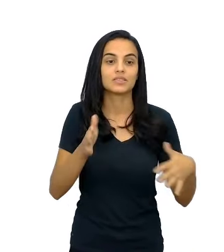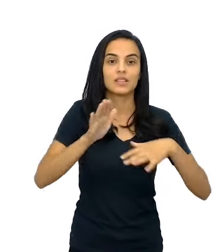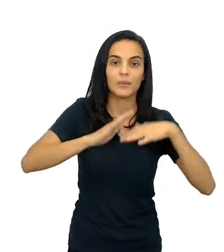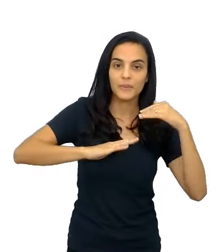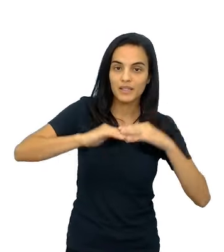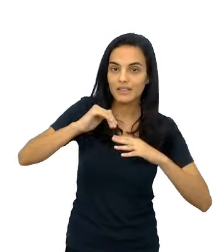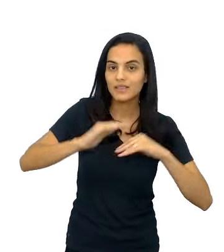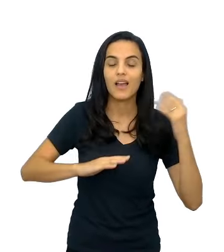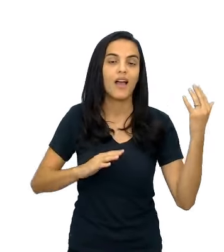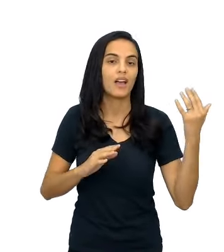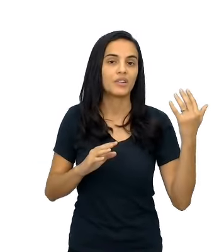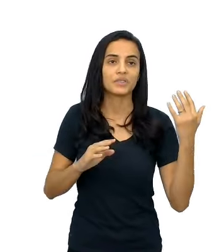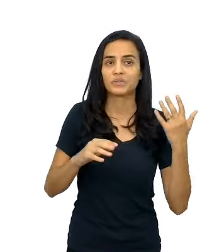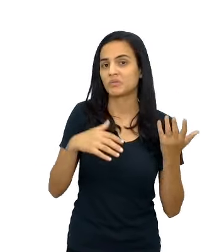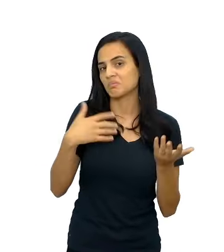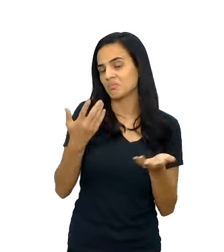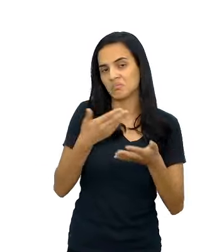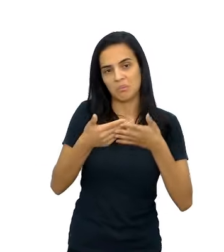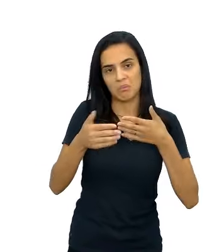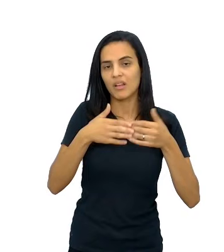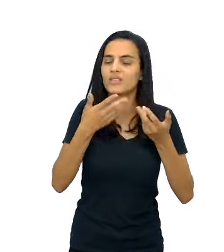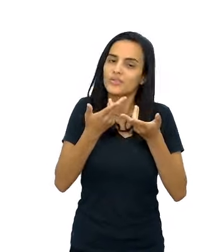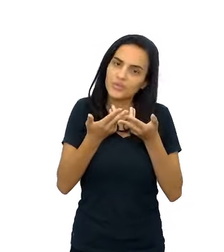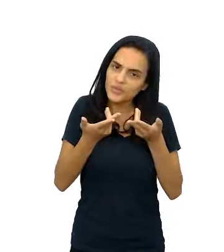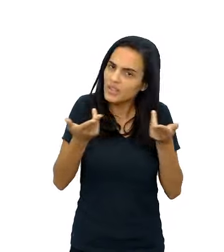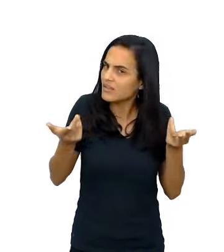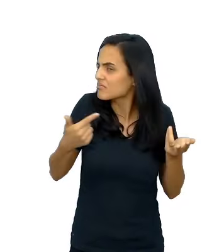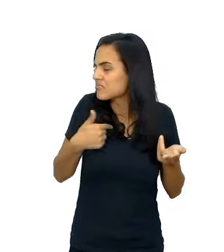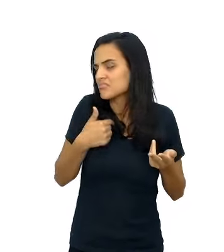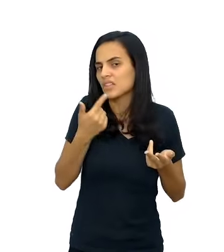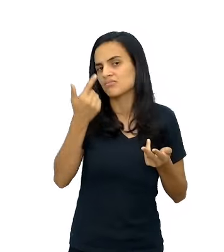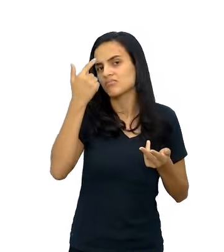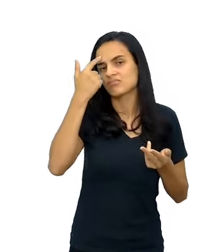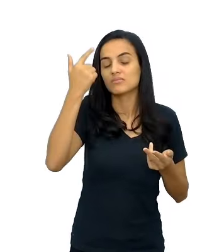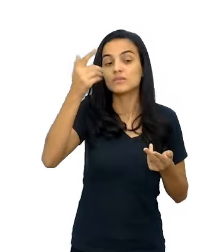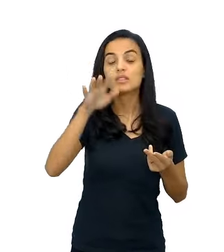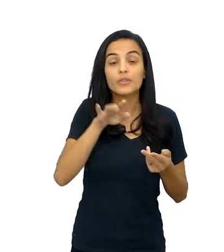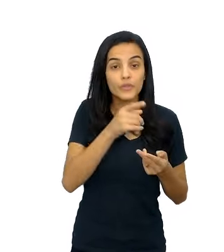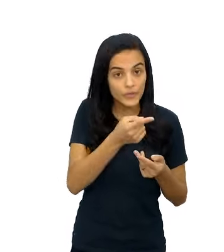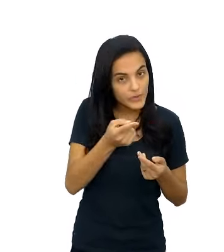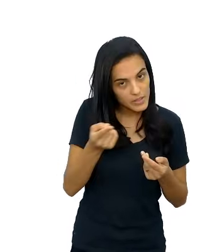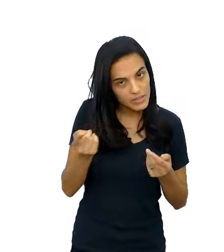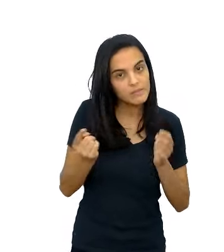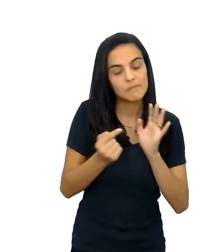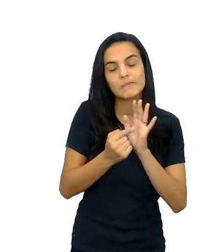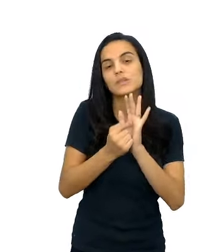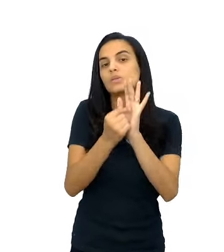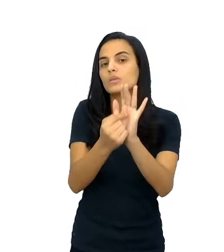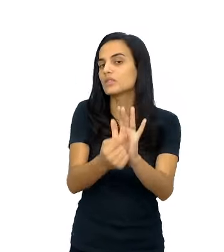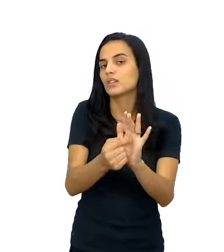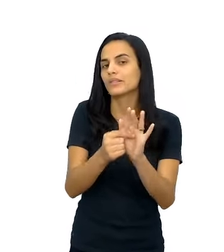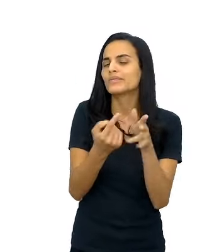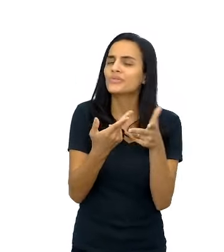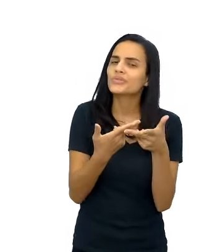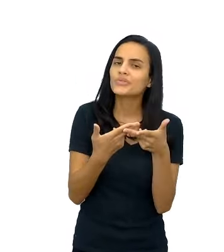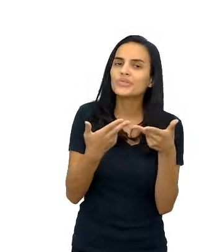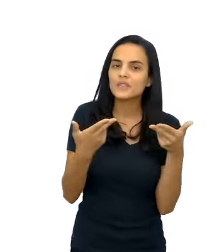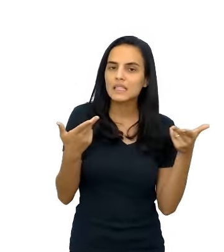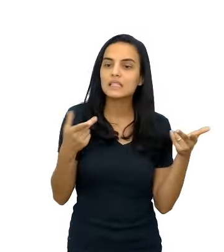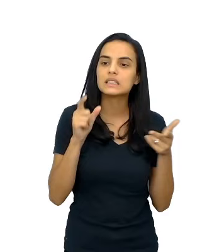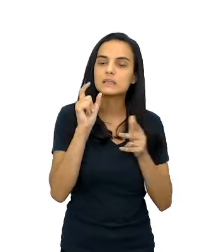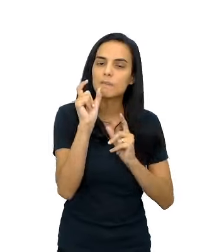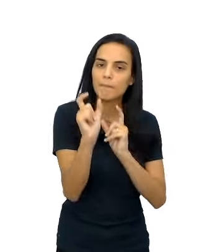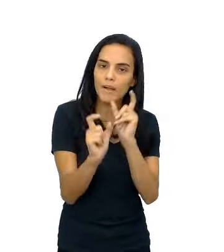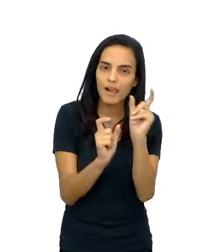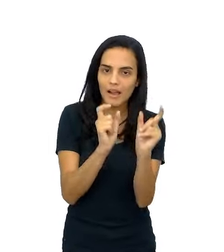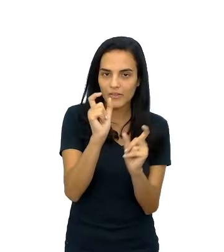quando eu penso na competência, eu penso na habilidade, nos recursos, né? Então, vocês trouxeram aí, né, várias palavras,